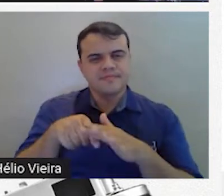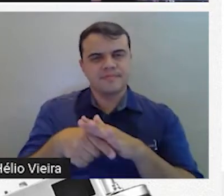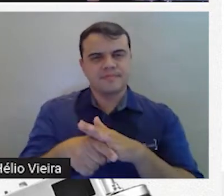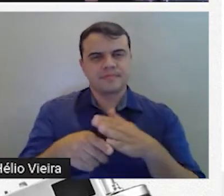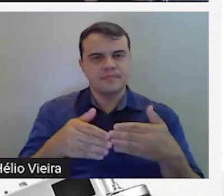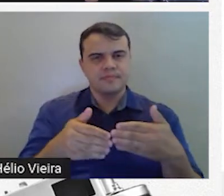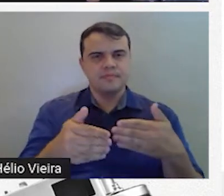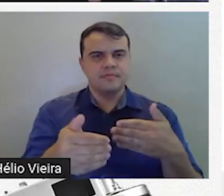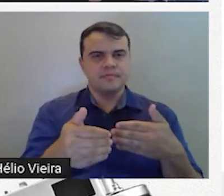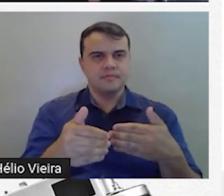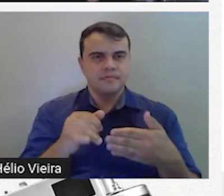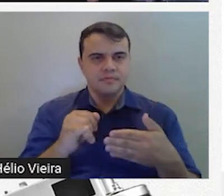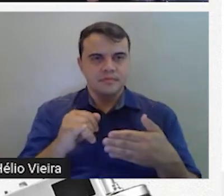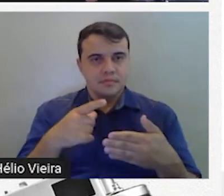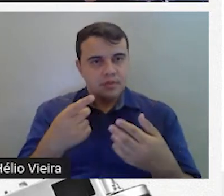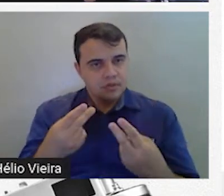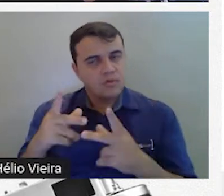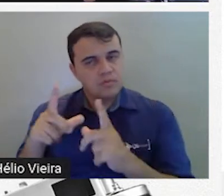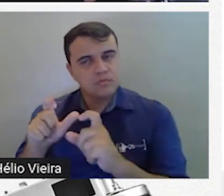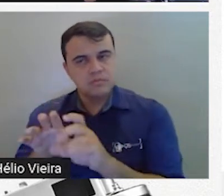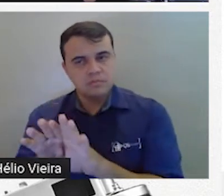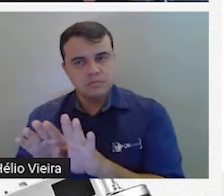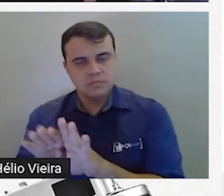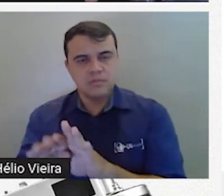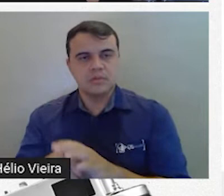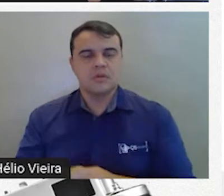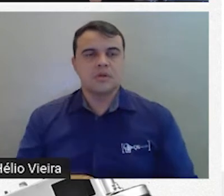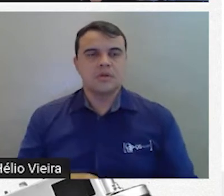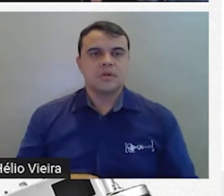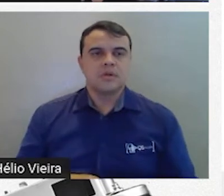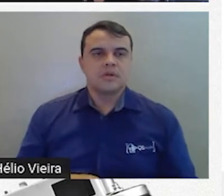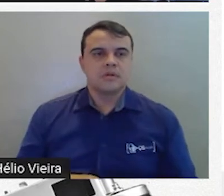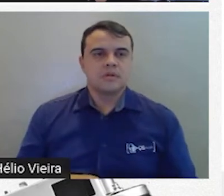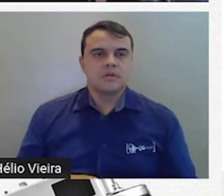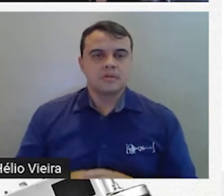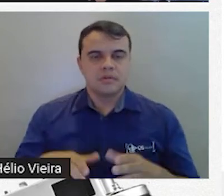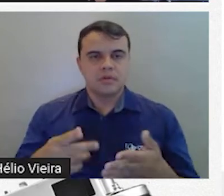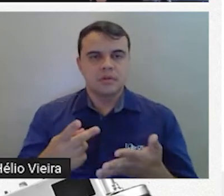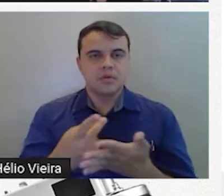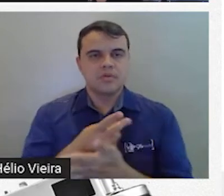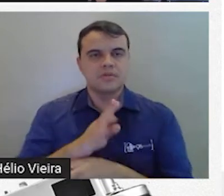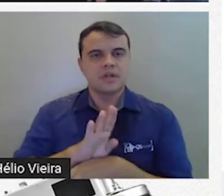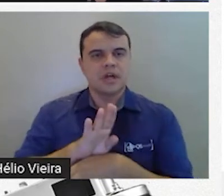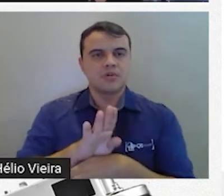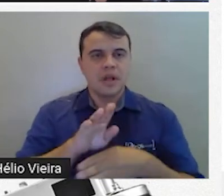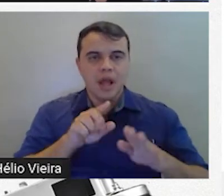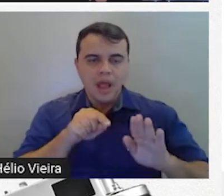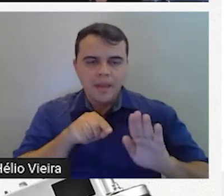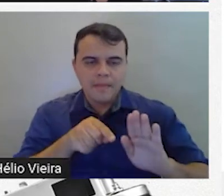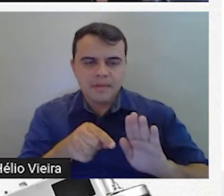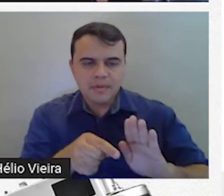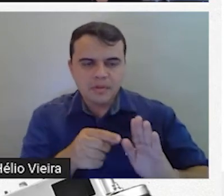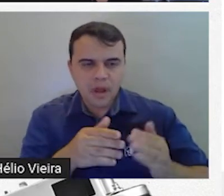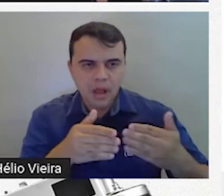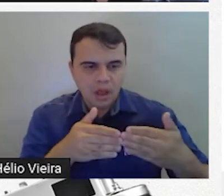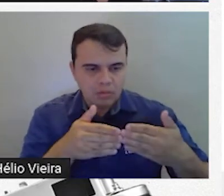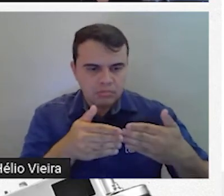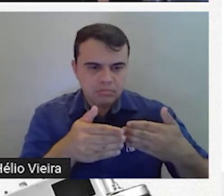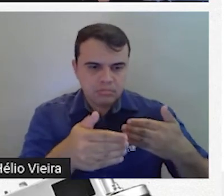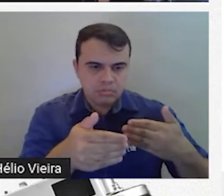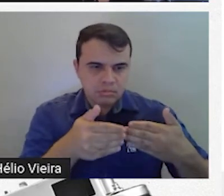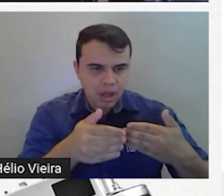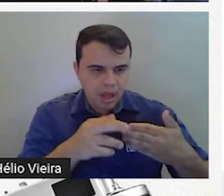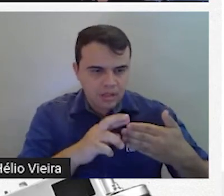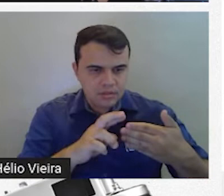profundidade. A fotografia é a mesma coisa. E a perspectiva, ela ajuda a quebrar um pouquinho disso,